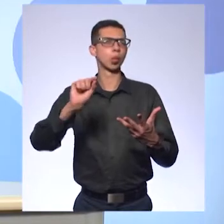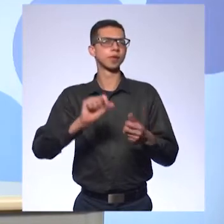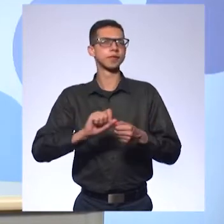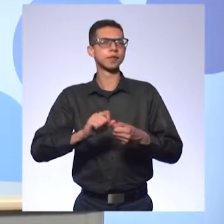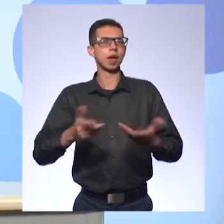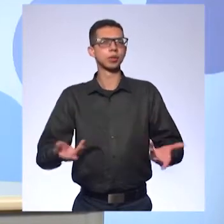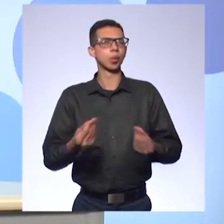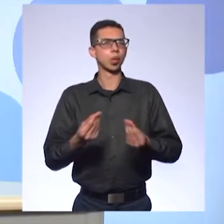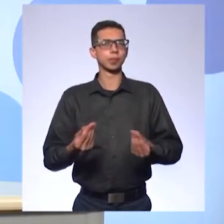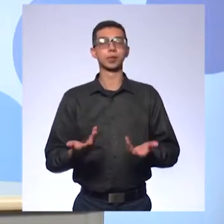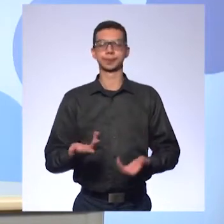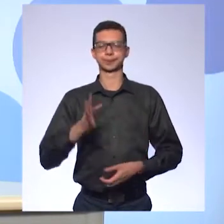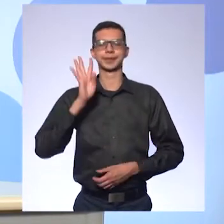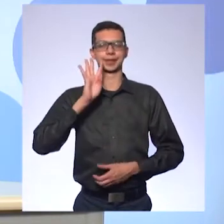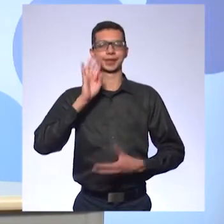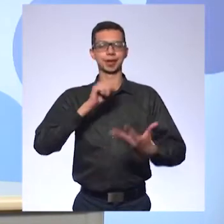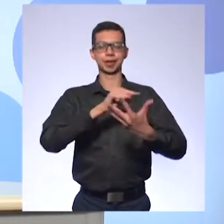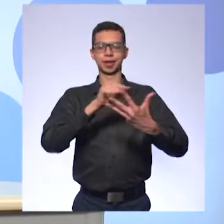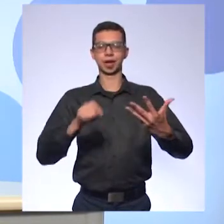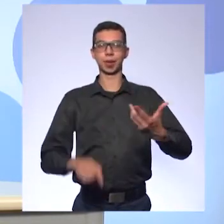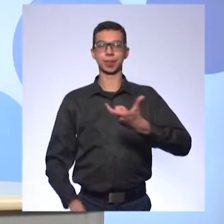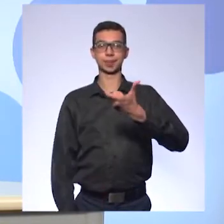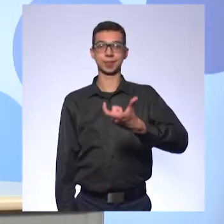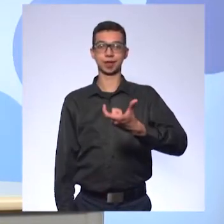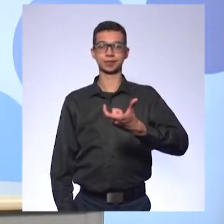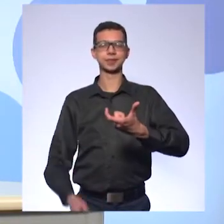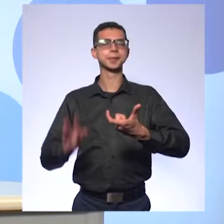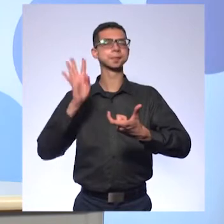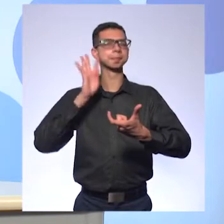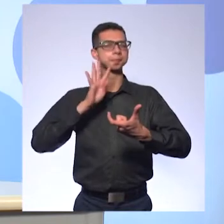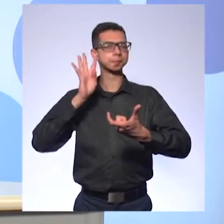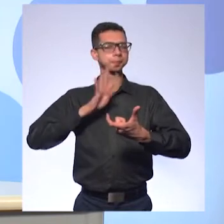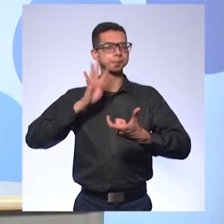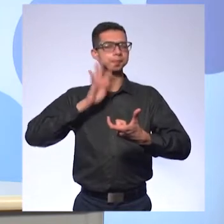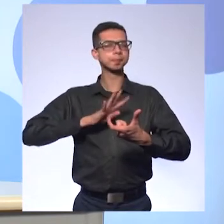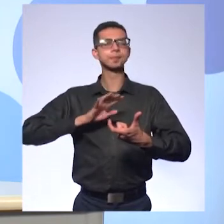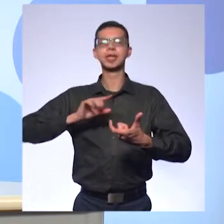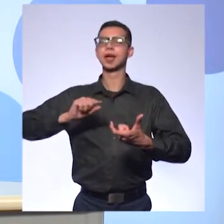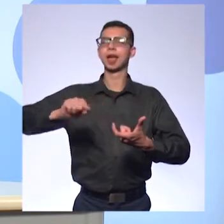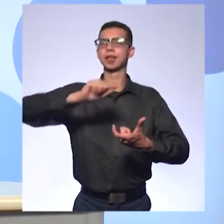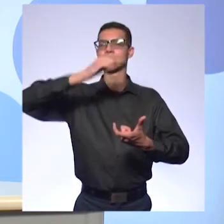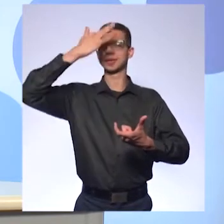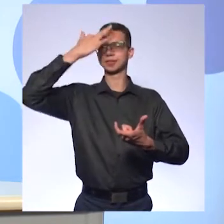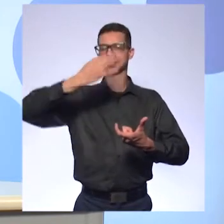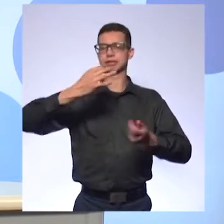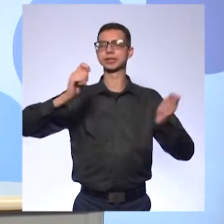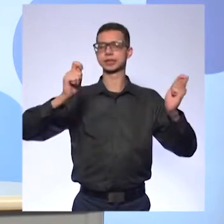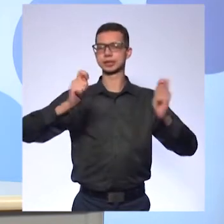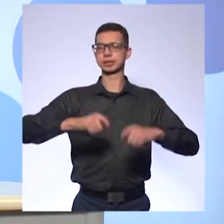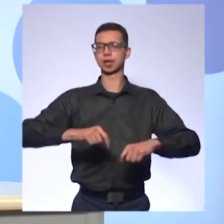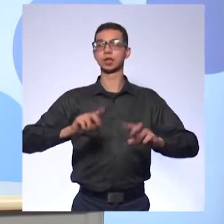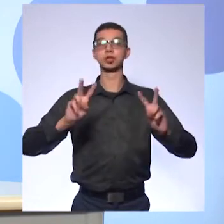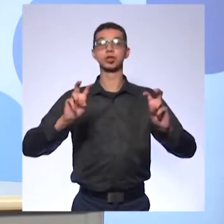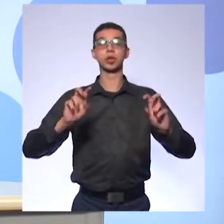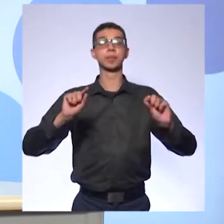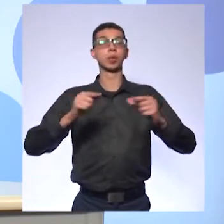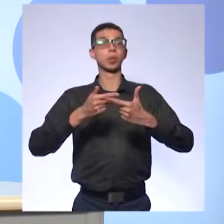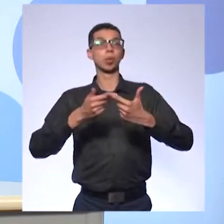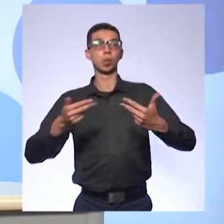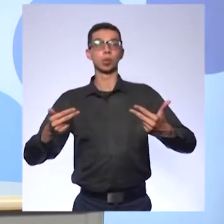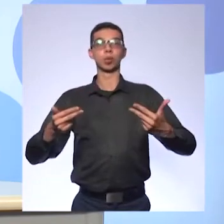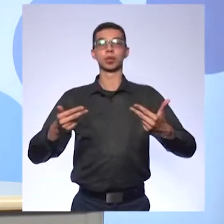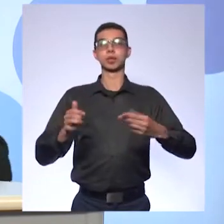essas palavras é porque justamente vai dar um gancho bem legal para a gente entender essa questão associada a recursos naturais,